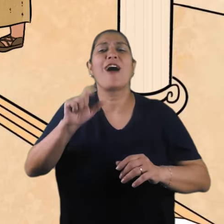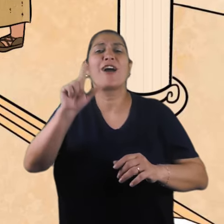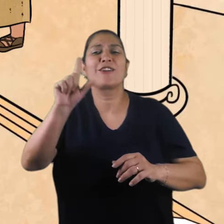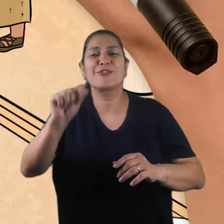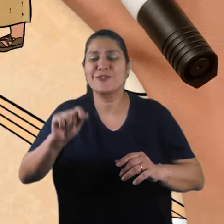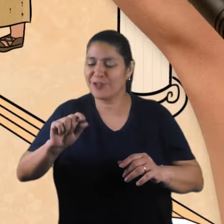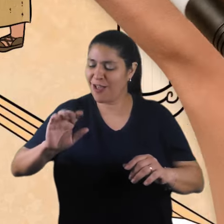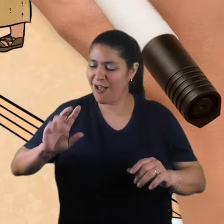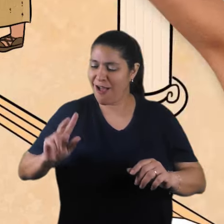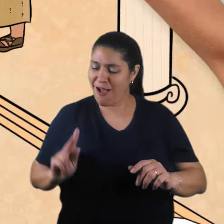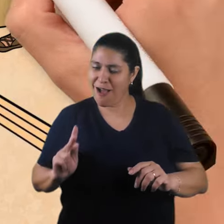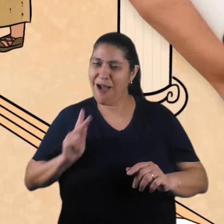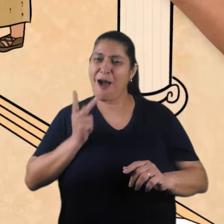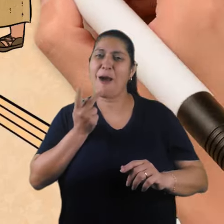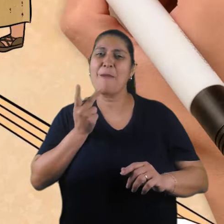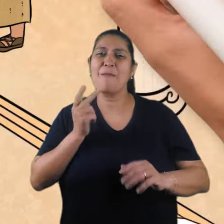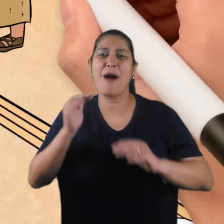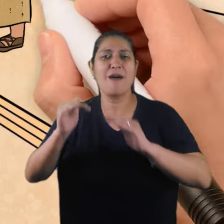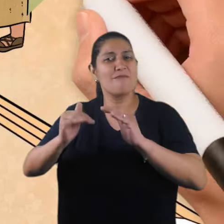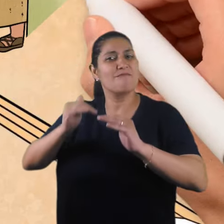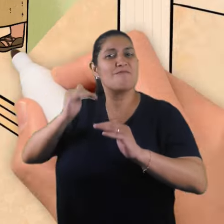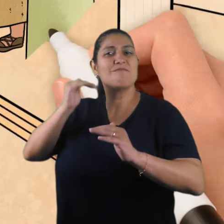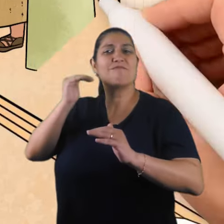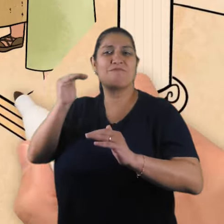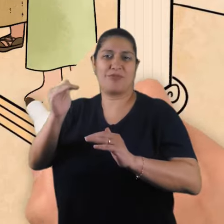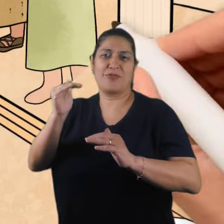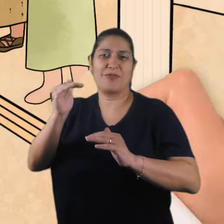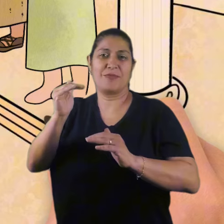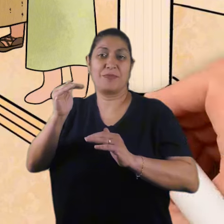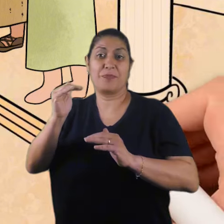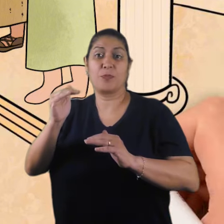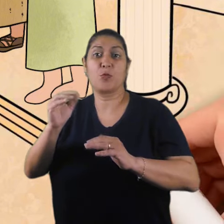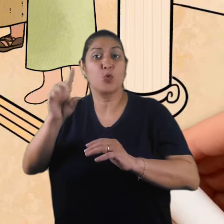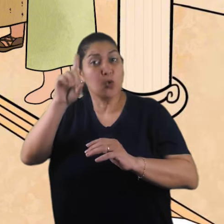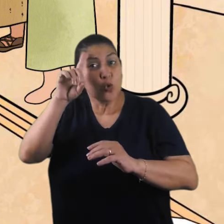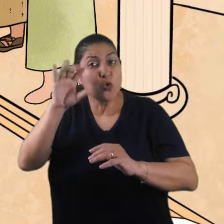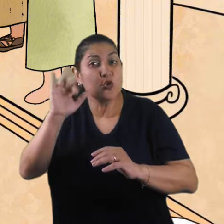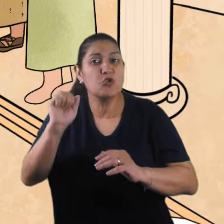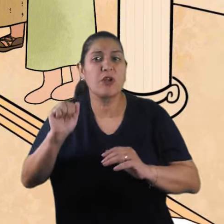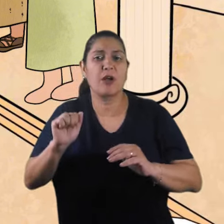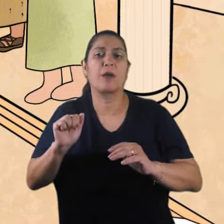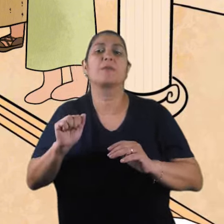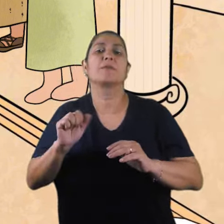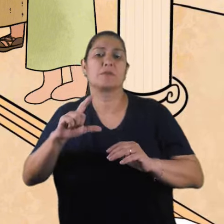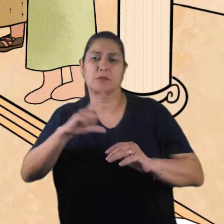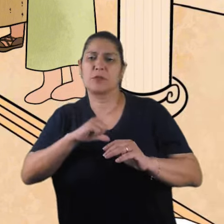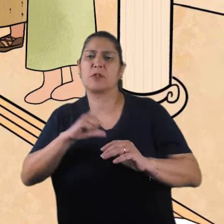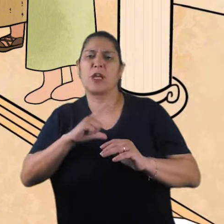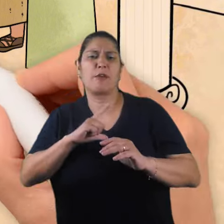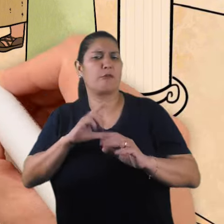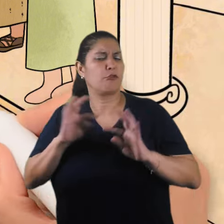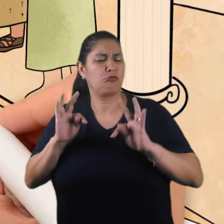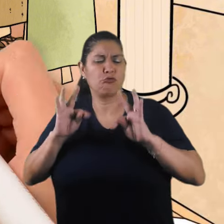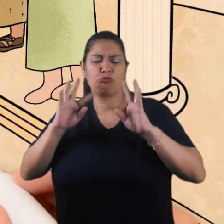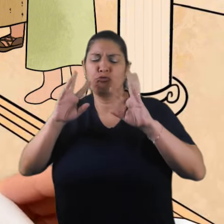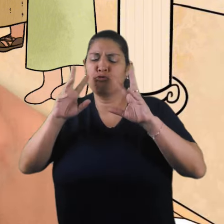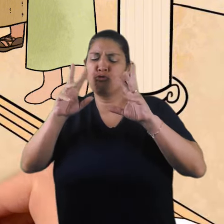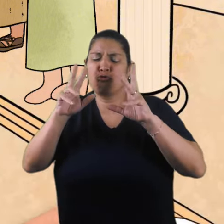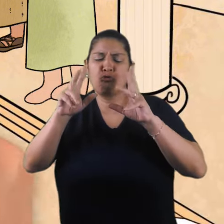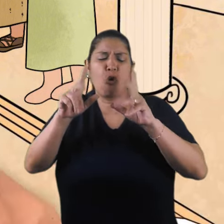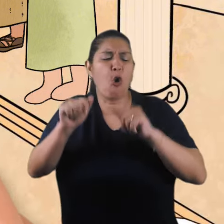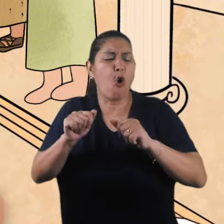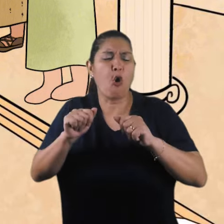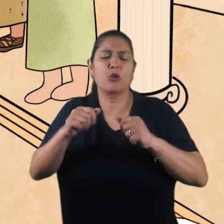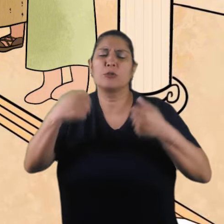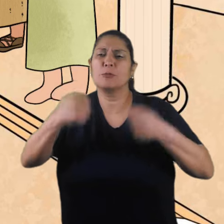de seus oficiais, a uma posição mais elevada no reino. Quando aconteceu a cerimônia, o rei